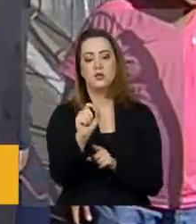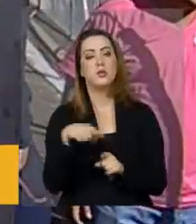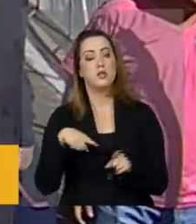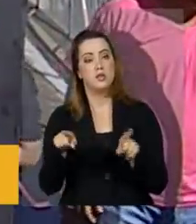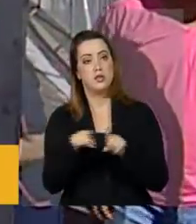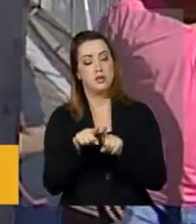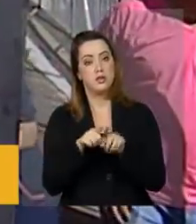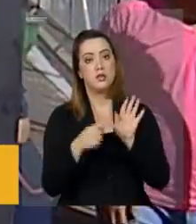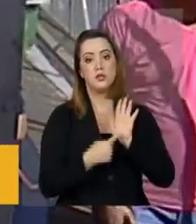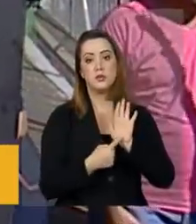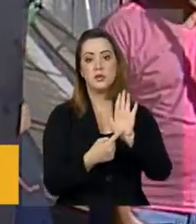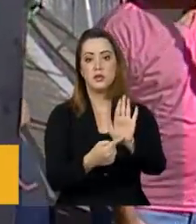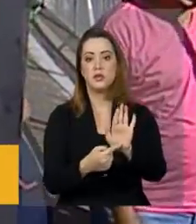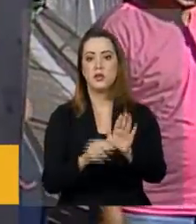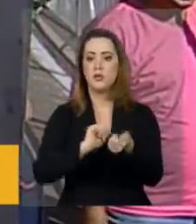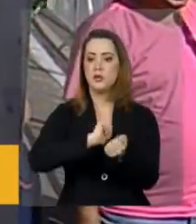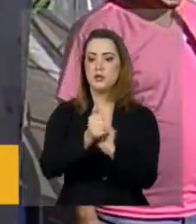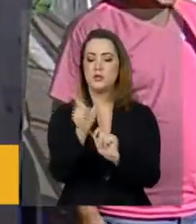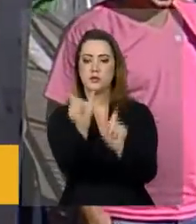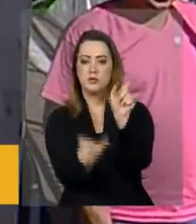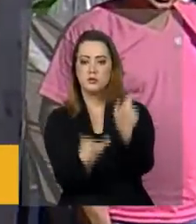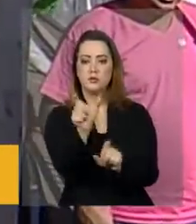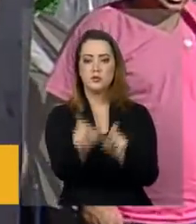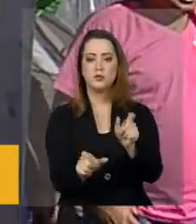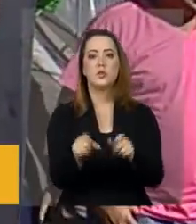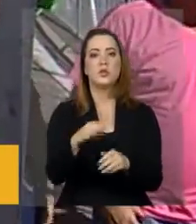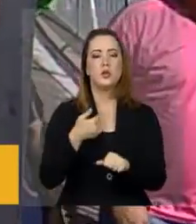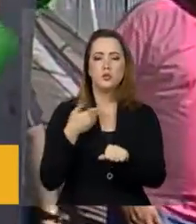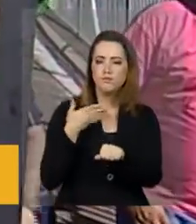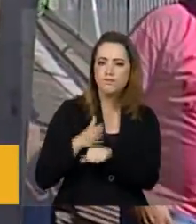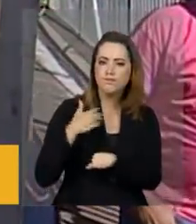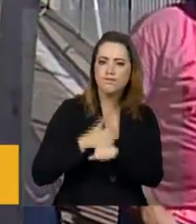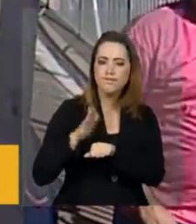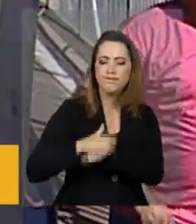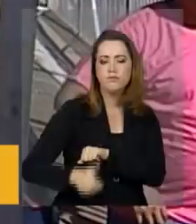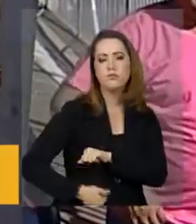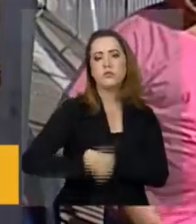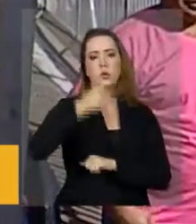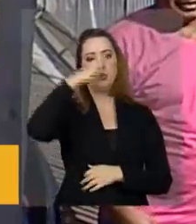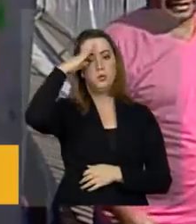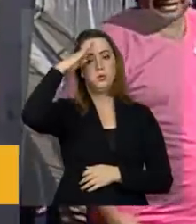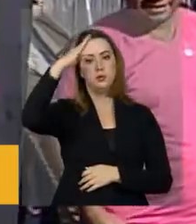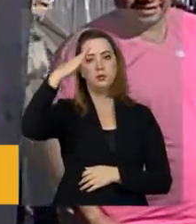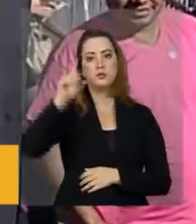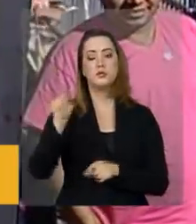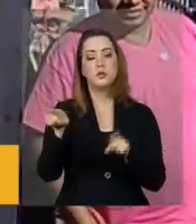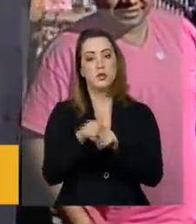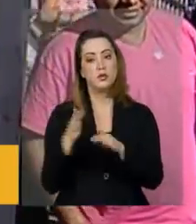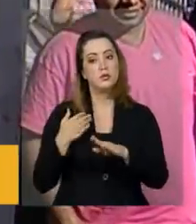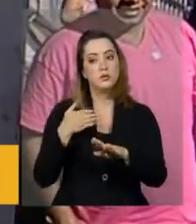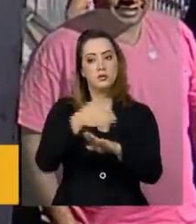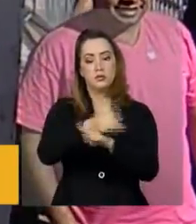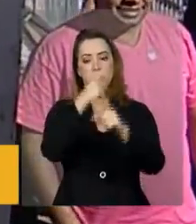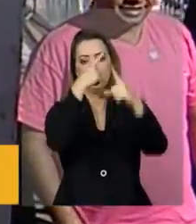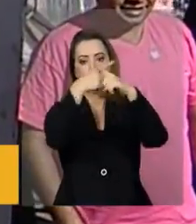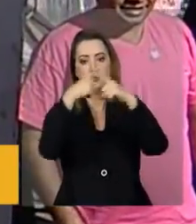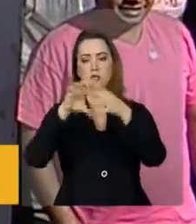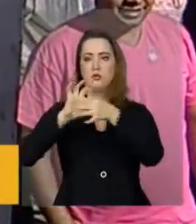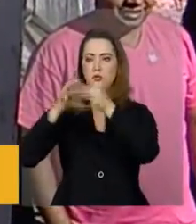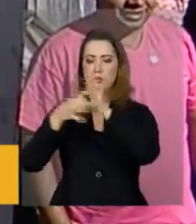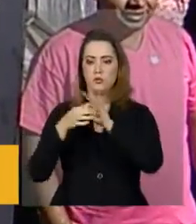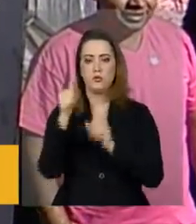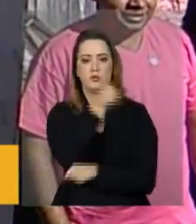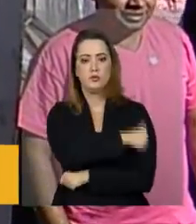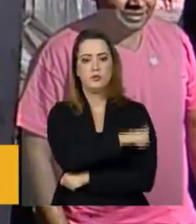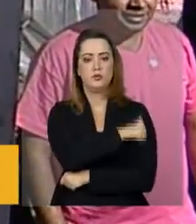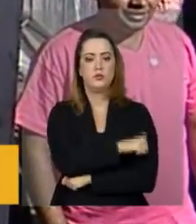se apresentar atletas militares que fazem parte do programa de alto rendimento das Forças Armadas e que participaram dos Jogos Olímpicos do Rio de Janeiro.